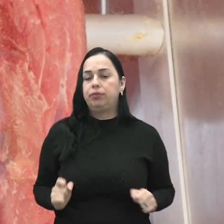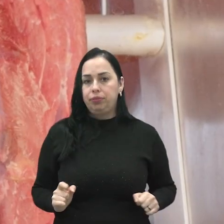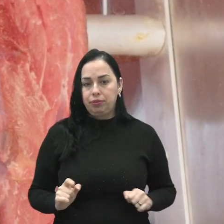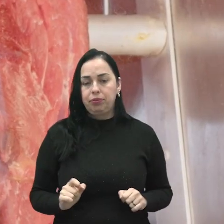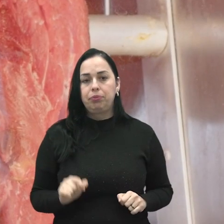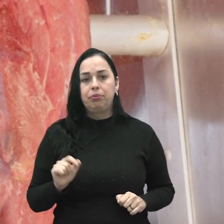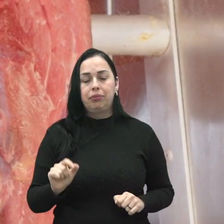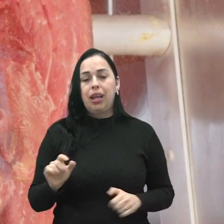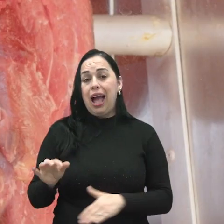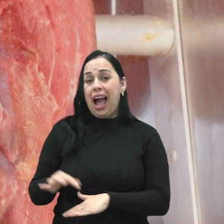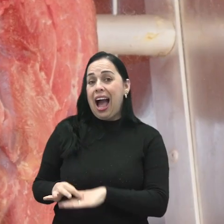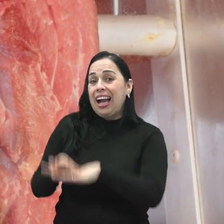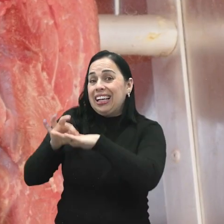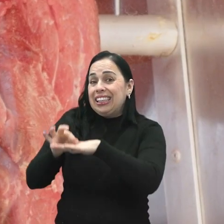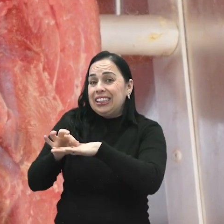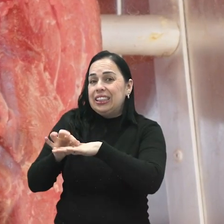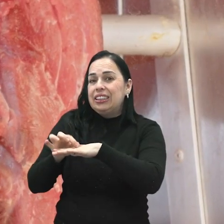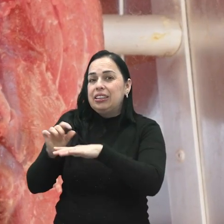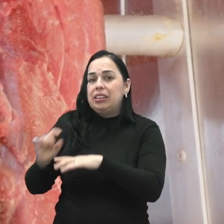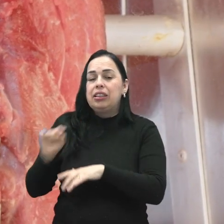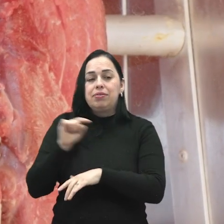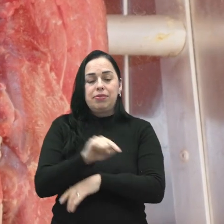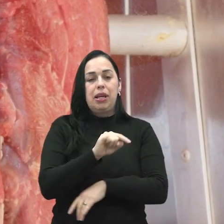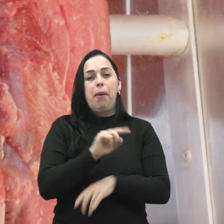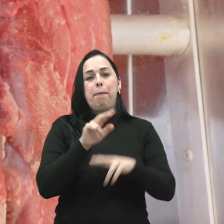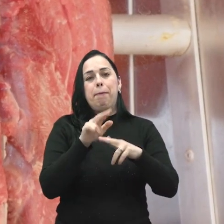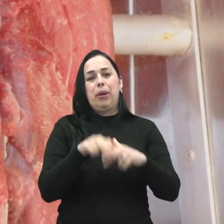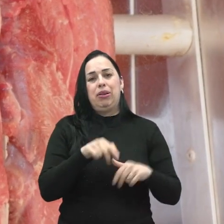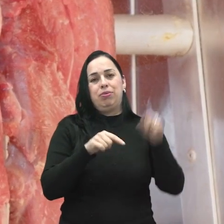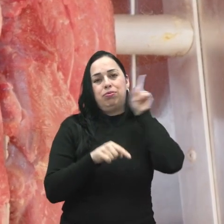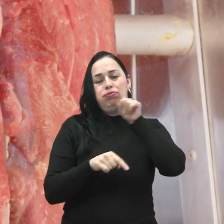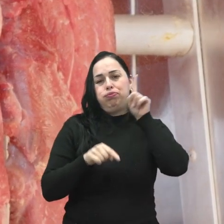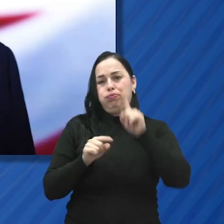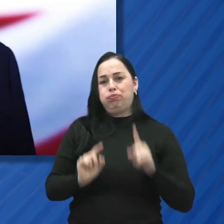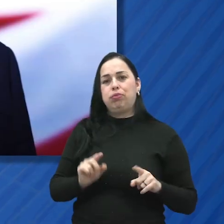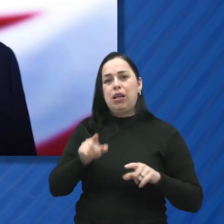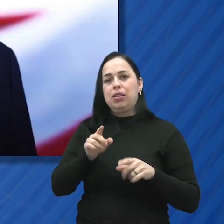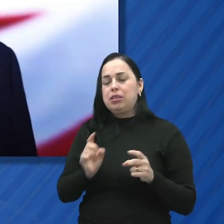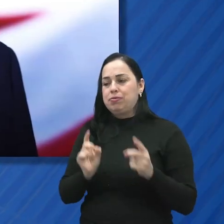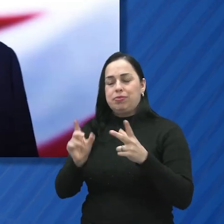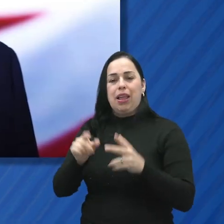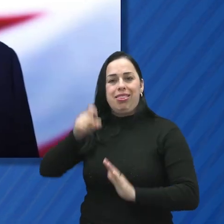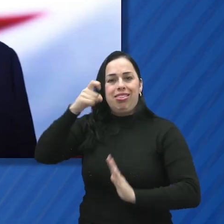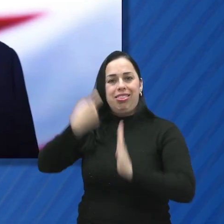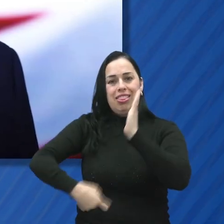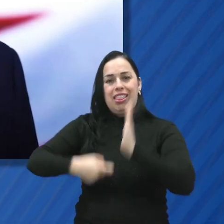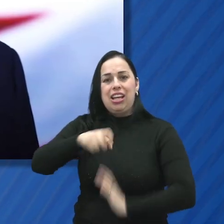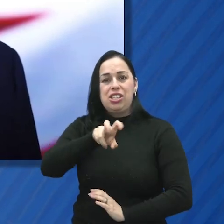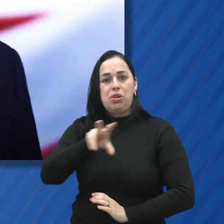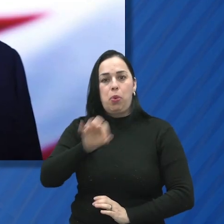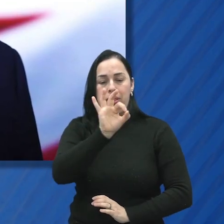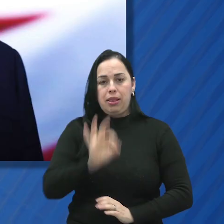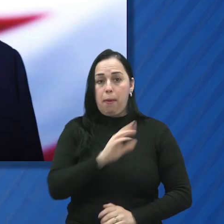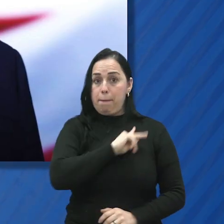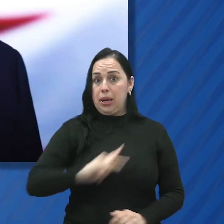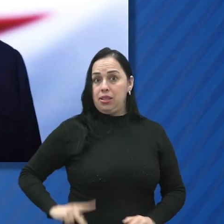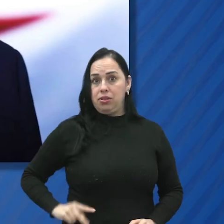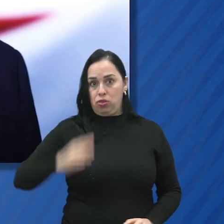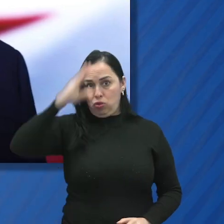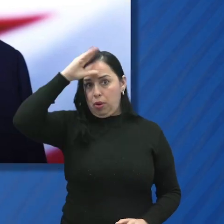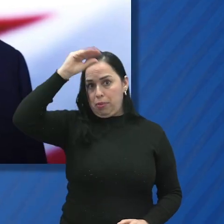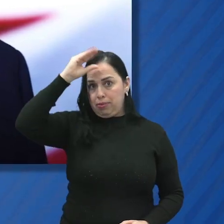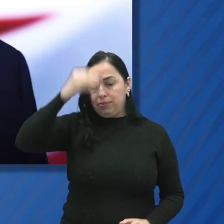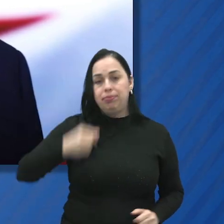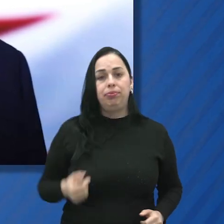A carne bovina é um dos alvos do tarifaço de 50% aplicado pelo presidente dos Estados Unidos,